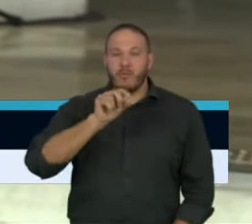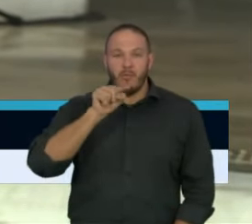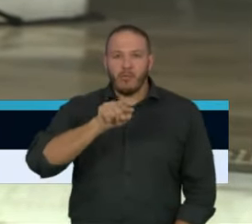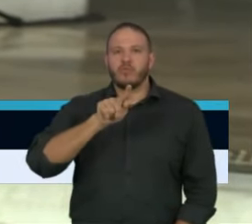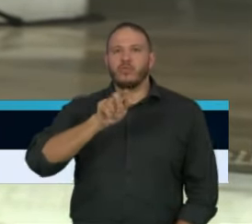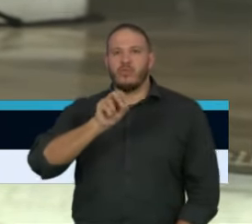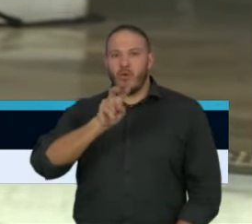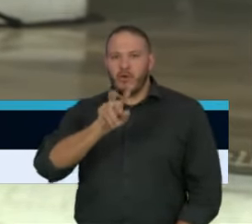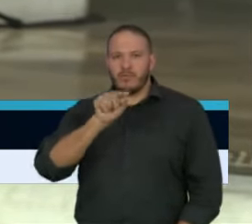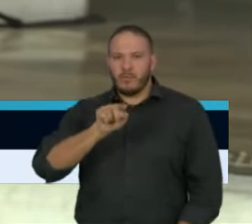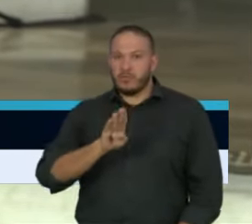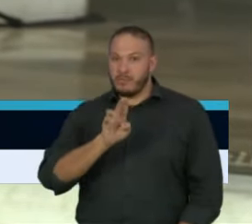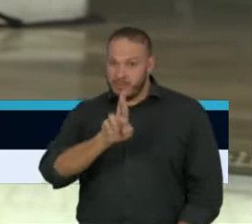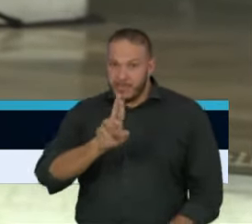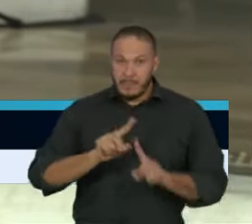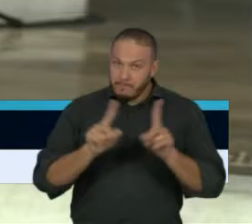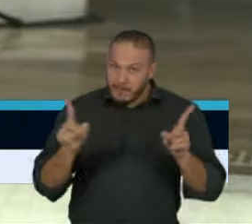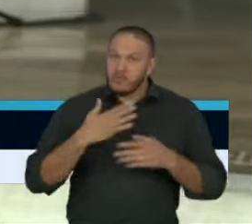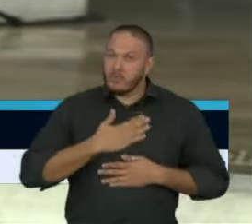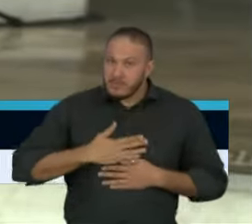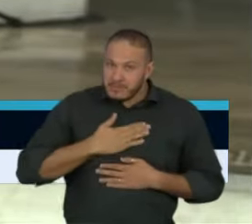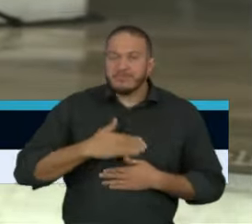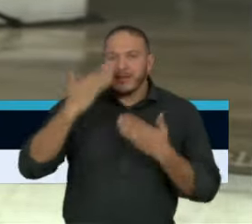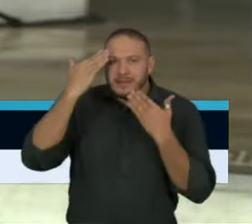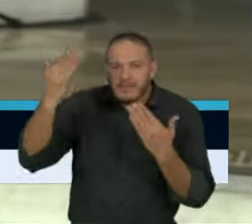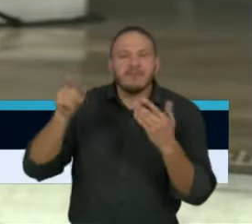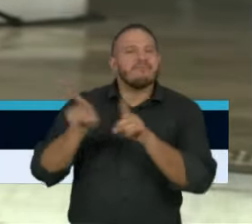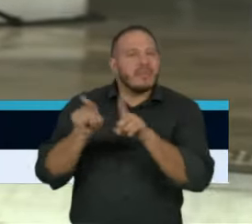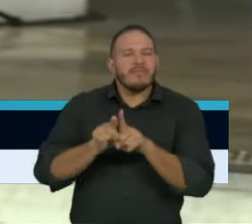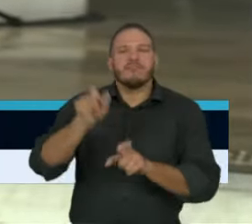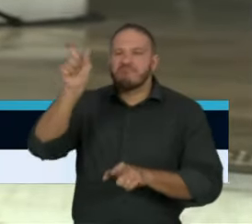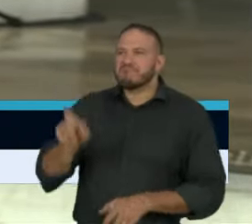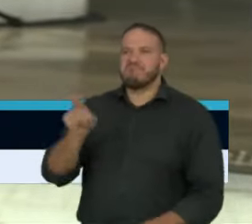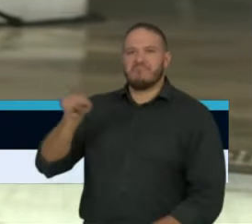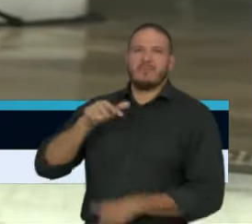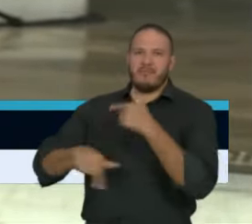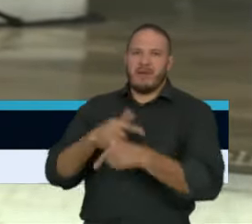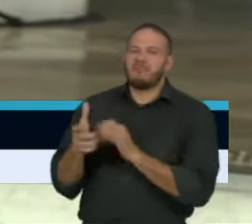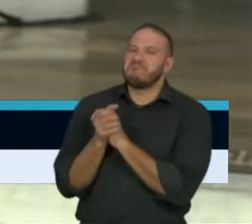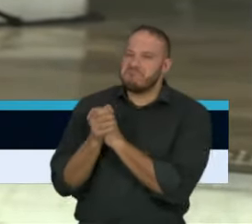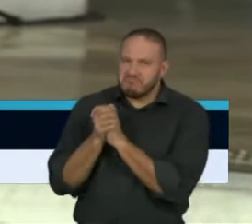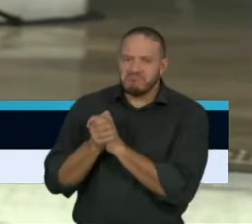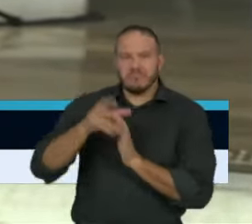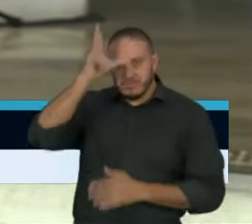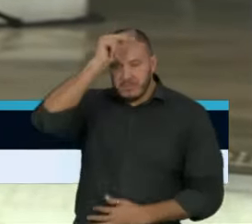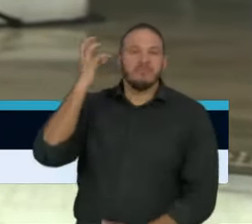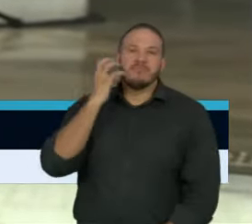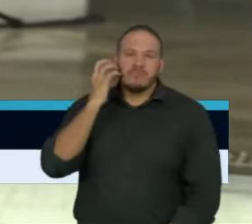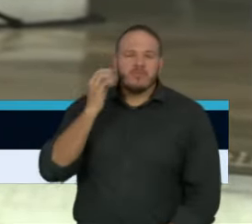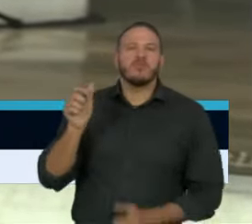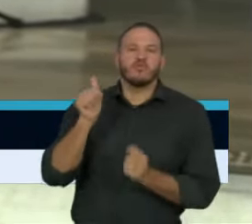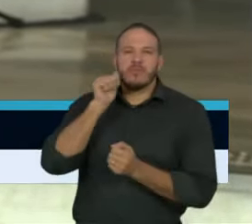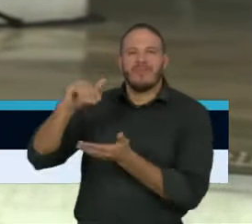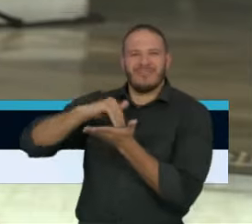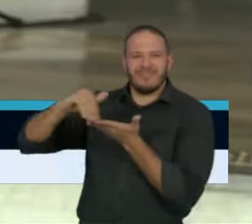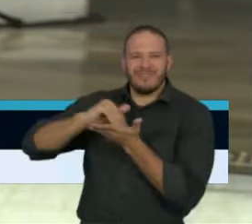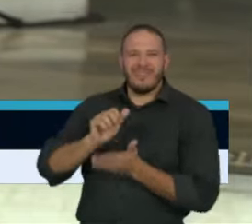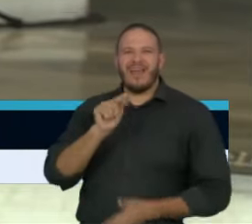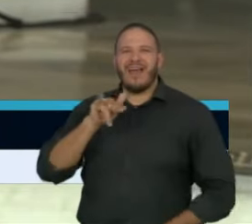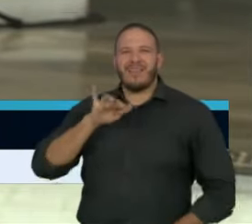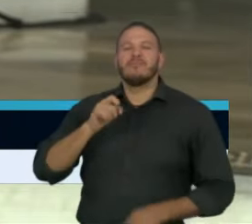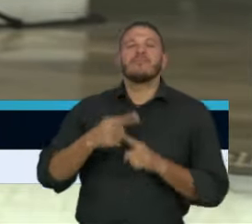bancodopovo.sp.gov.br, mas eu também gostaria de agradecer especialmente a atuação do prefeito Bruno Covas com a secretária Aline, porque nós criamos uma central